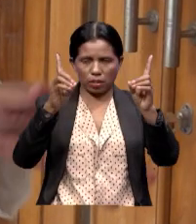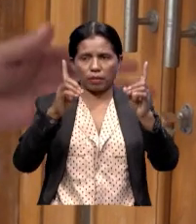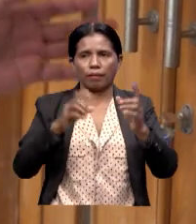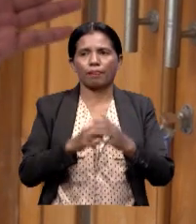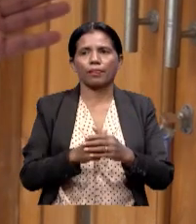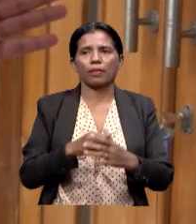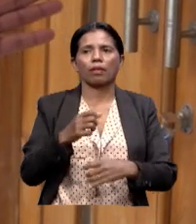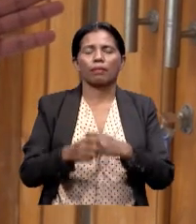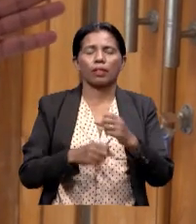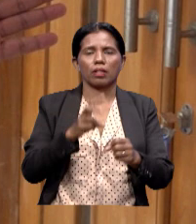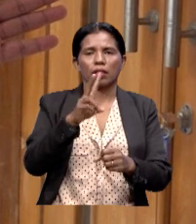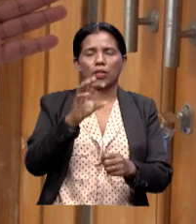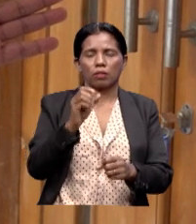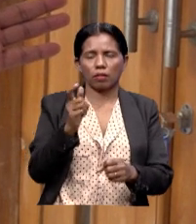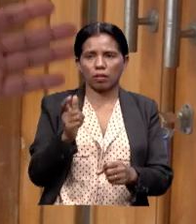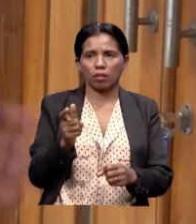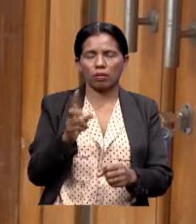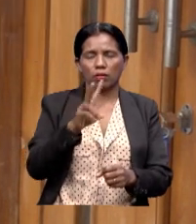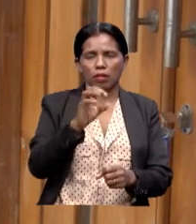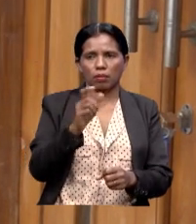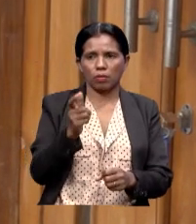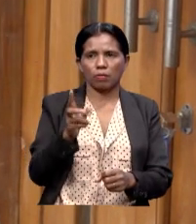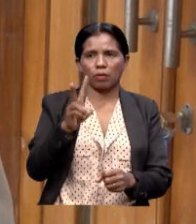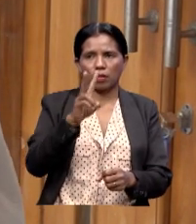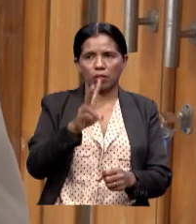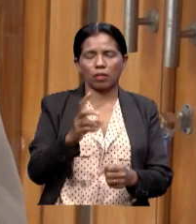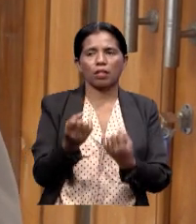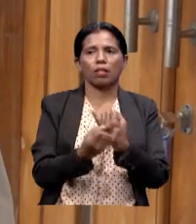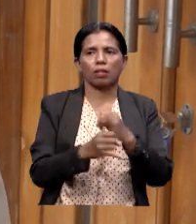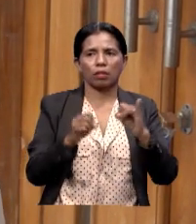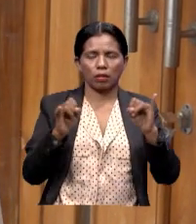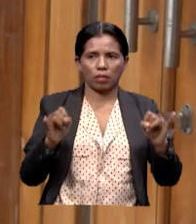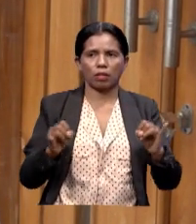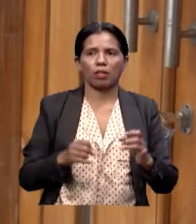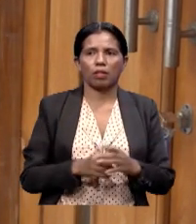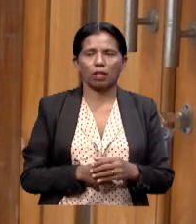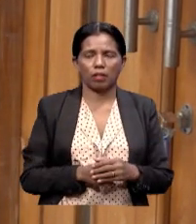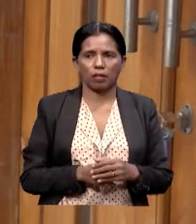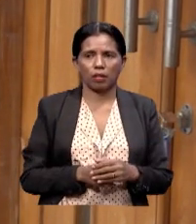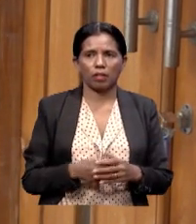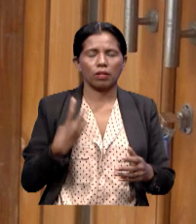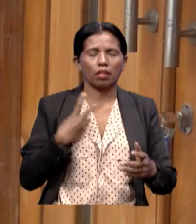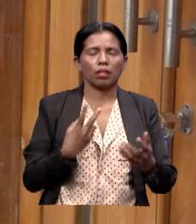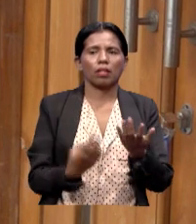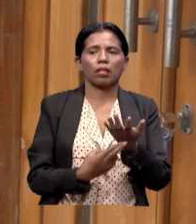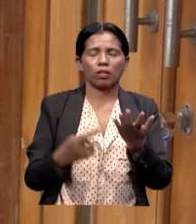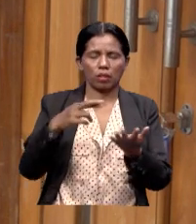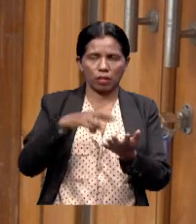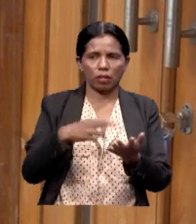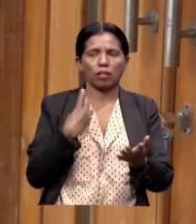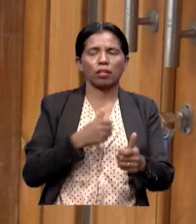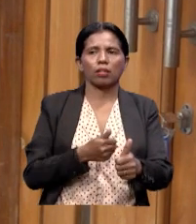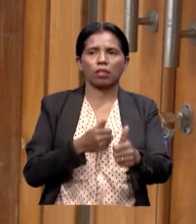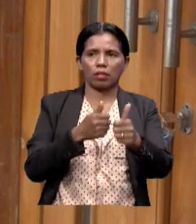há 2000 mais, né, que até foi me dar o curasica, mas então foi me dar a restauração em cima. Como vi, lá o tempo, a nossa